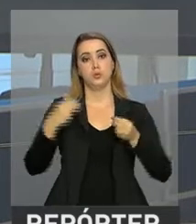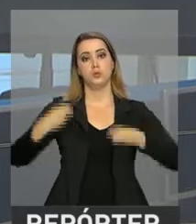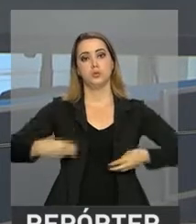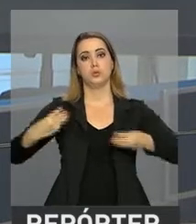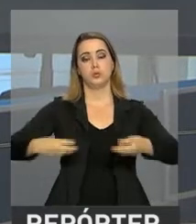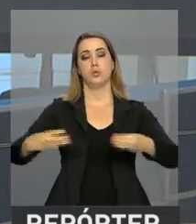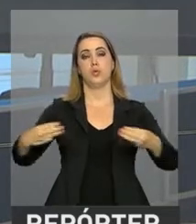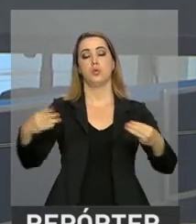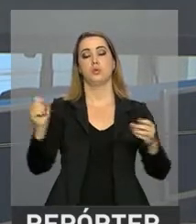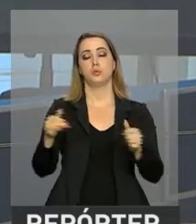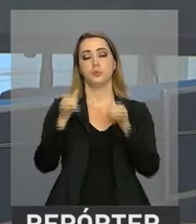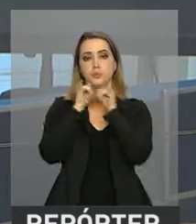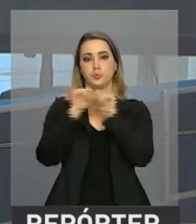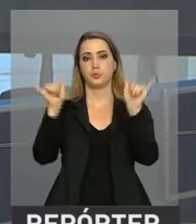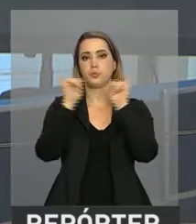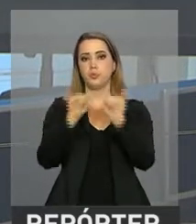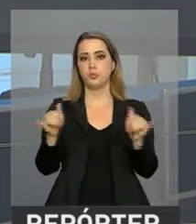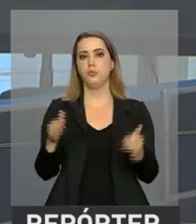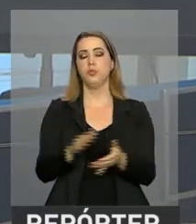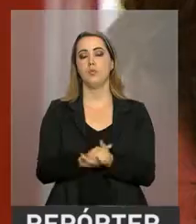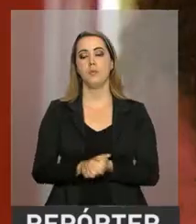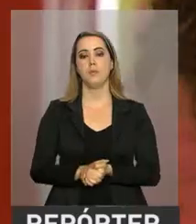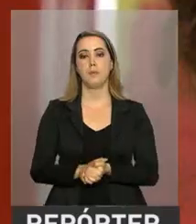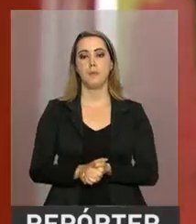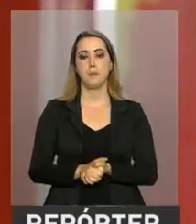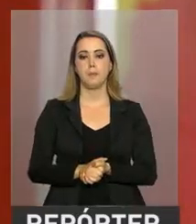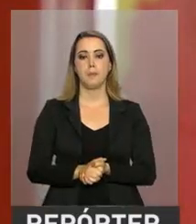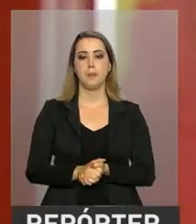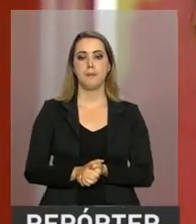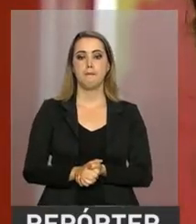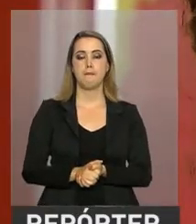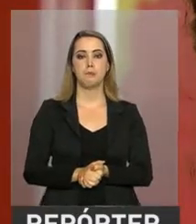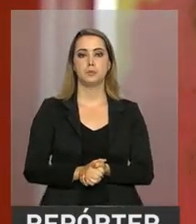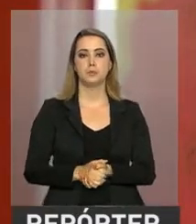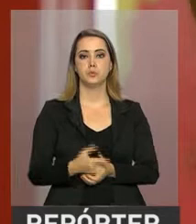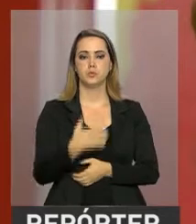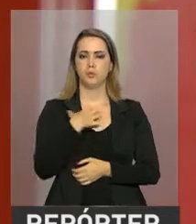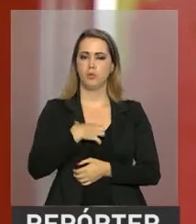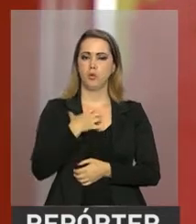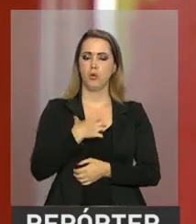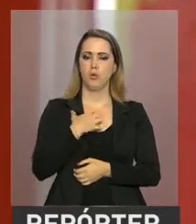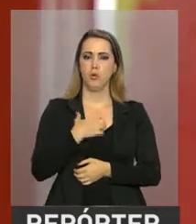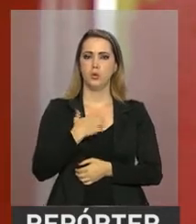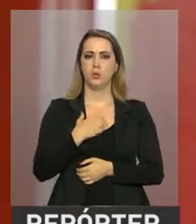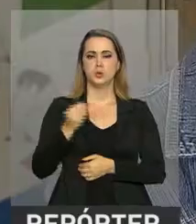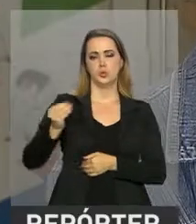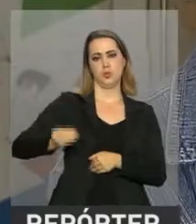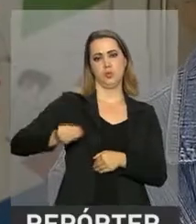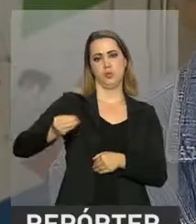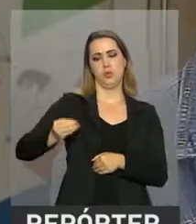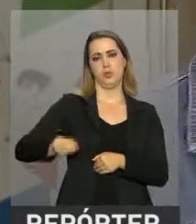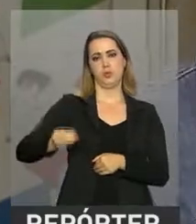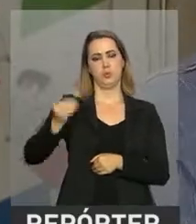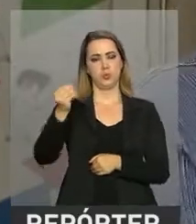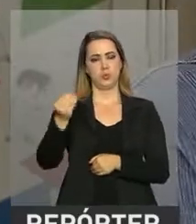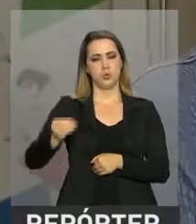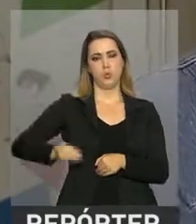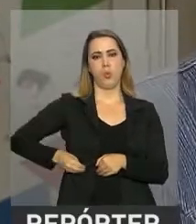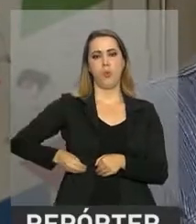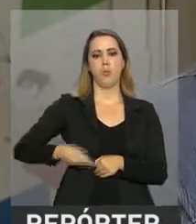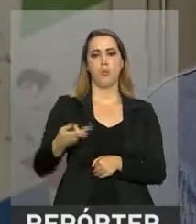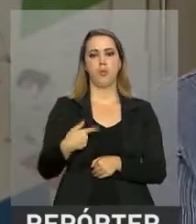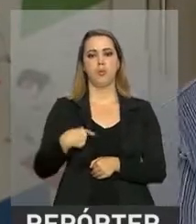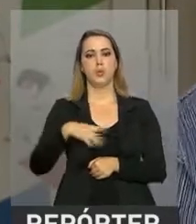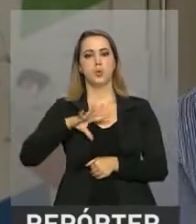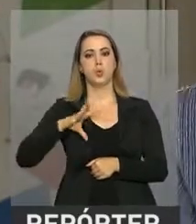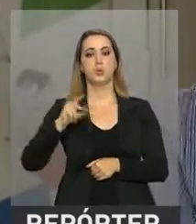machismo já passou da hora o sentimento de culpa a sociedade inteira me